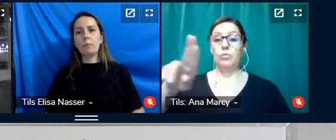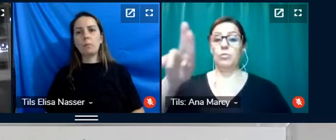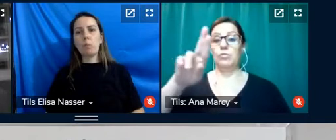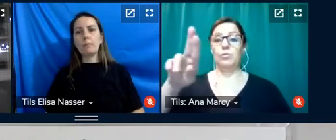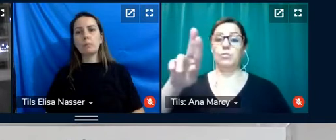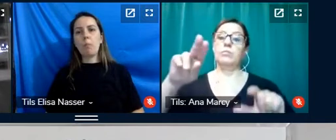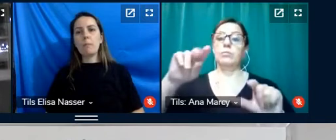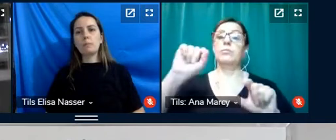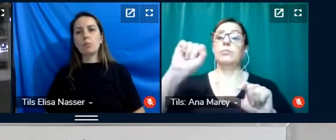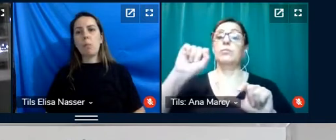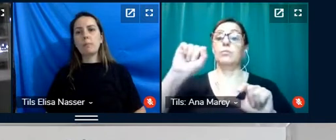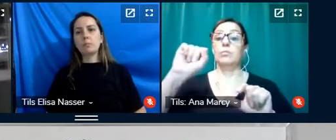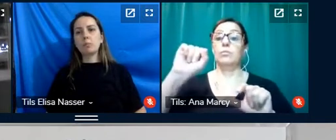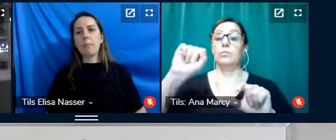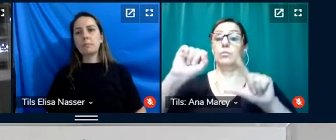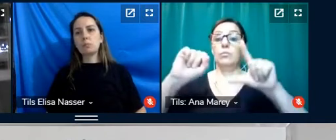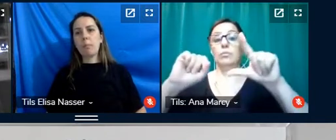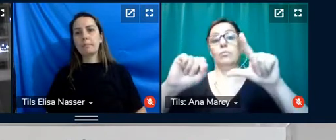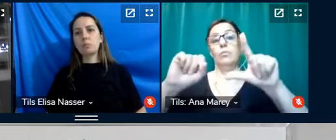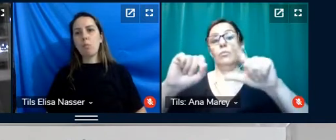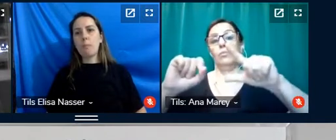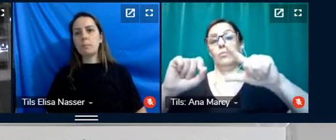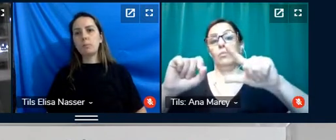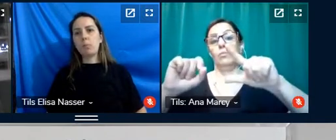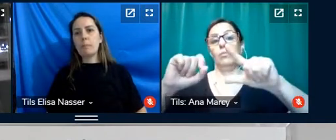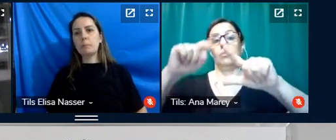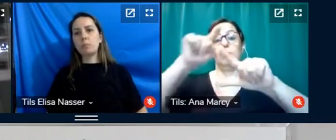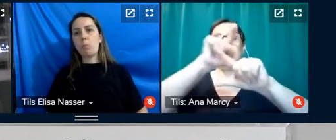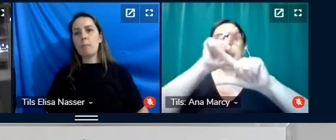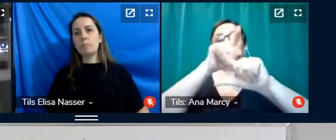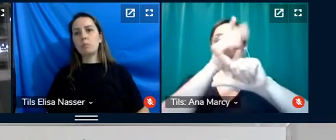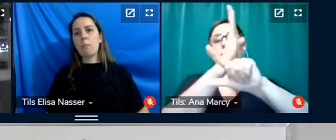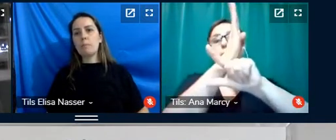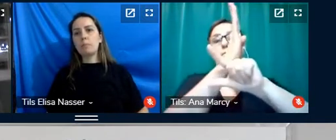você fala em relações de triângulo-retângulo, você está falando de medidas.